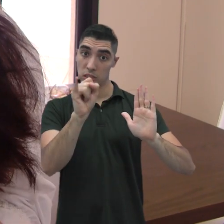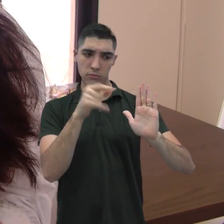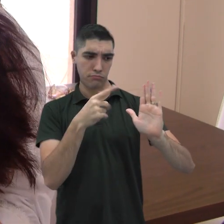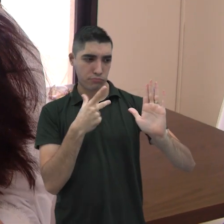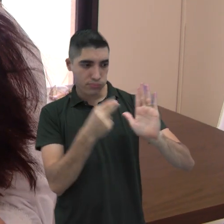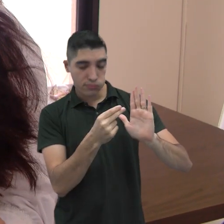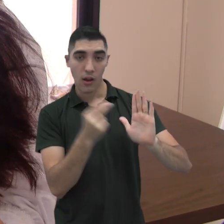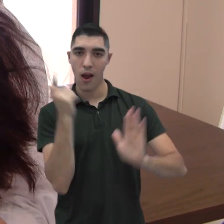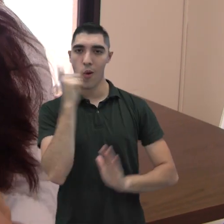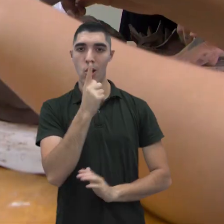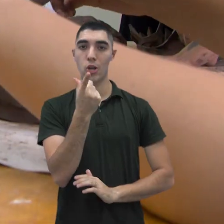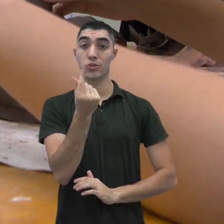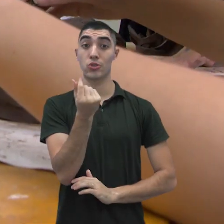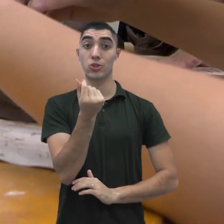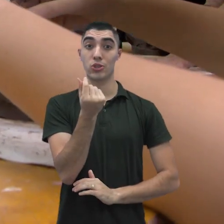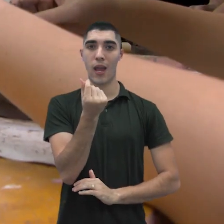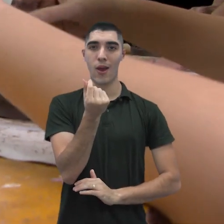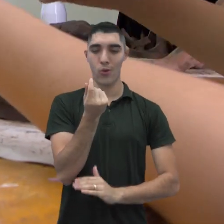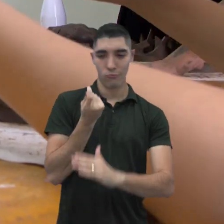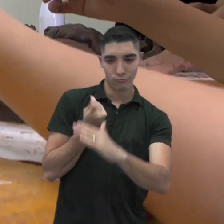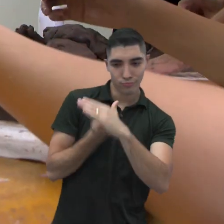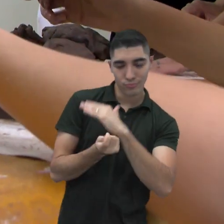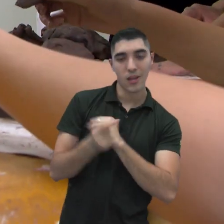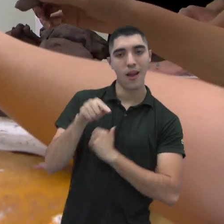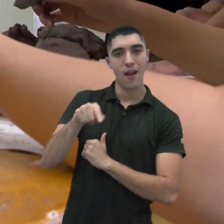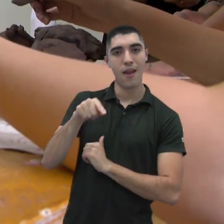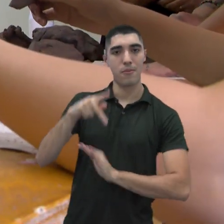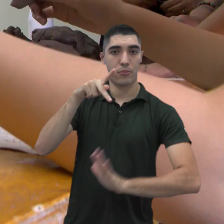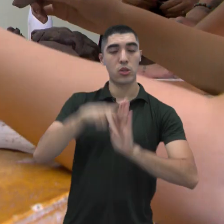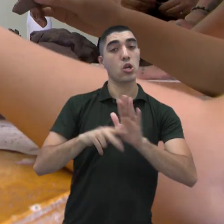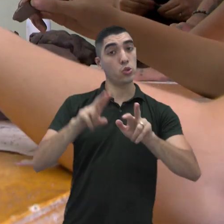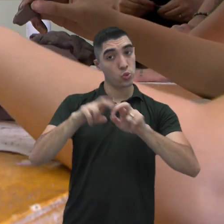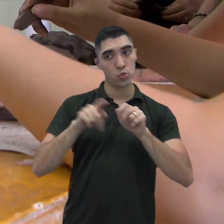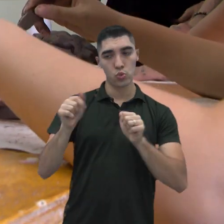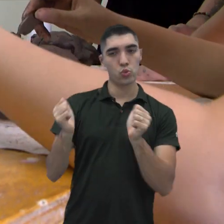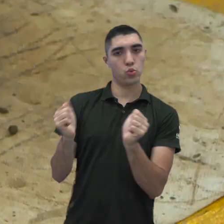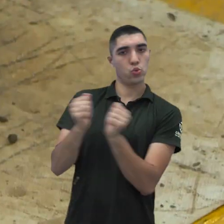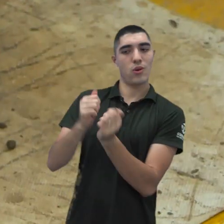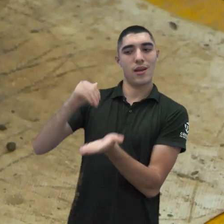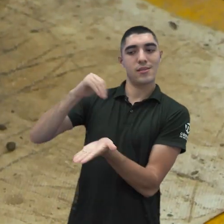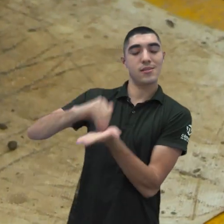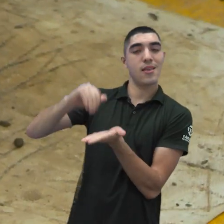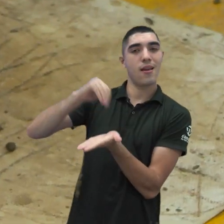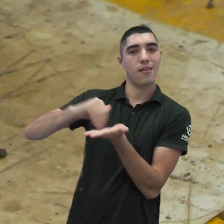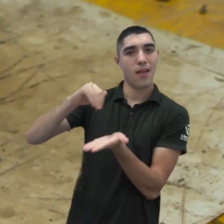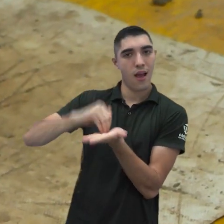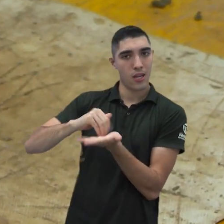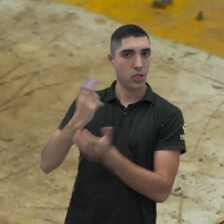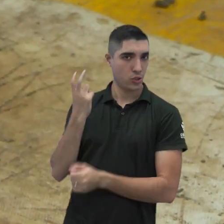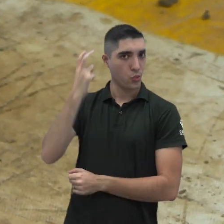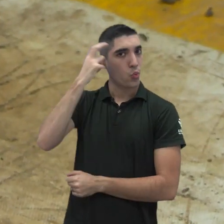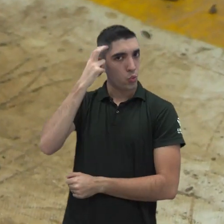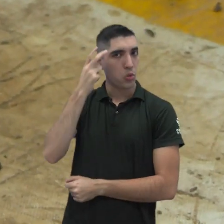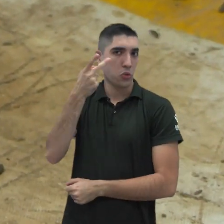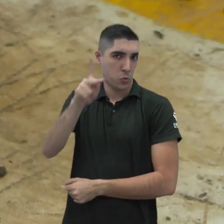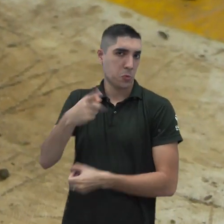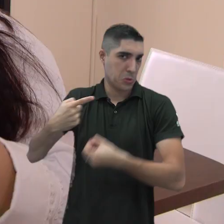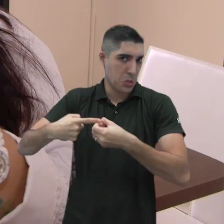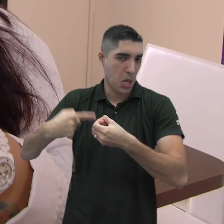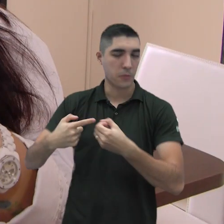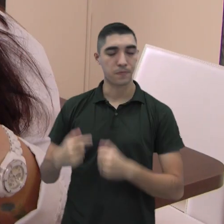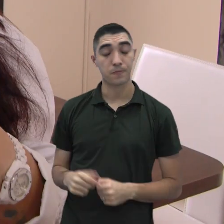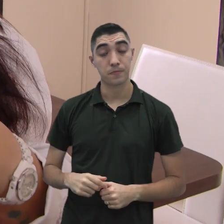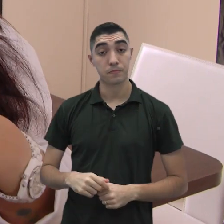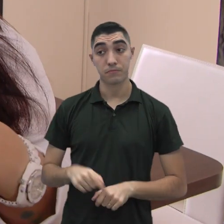daquele projeto que você pleiteou junto à Secretaria de Cultura da sua unidade da federação. As pessoas,